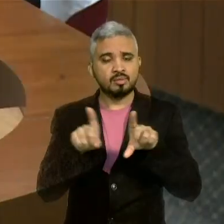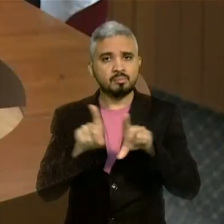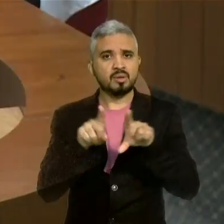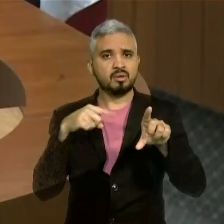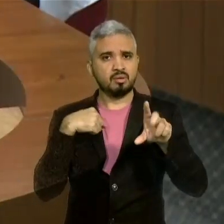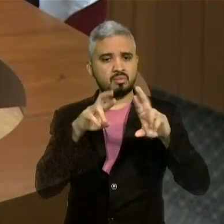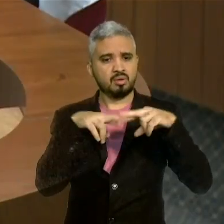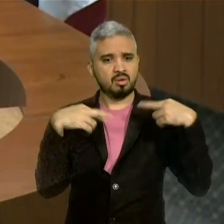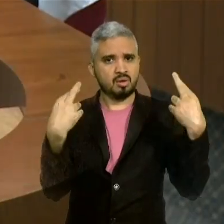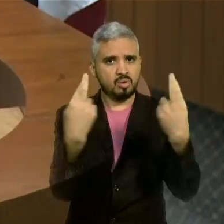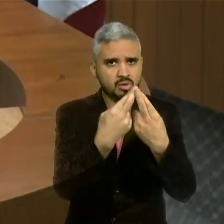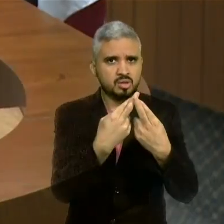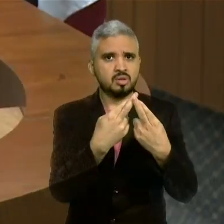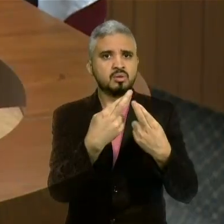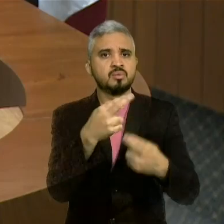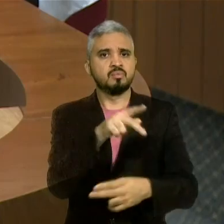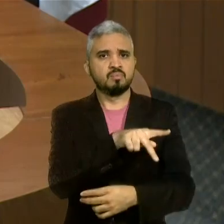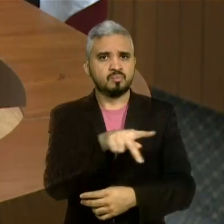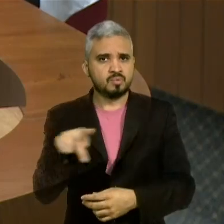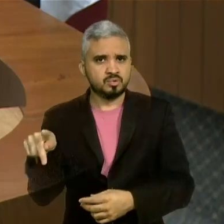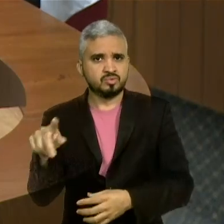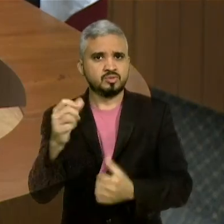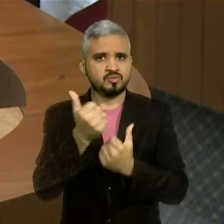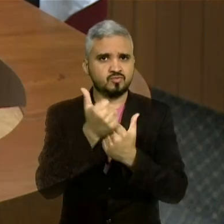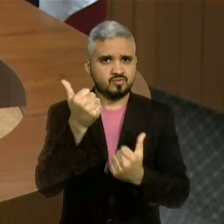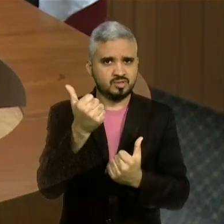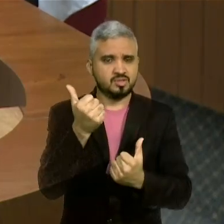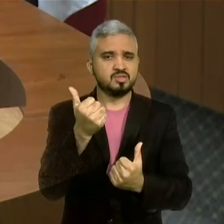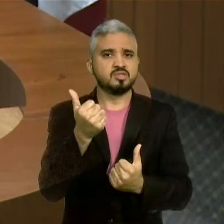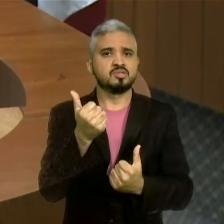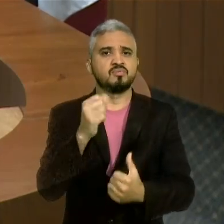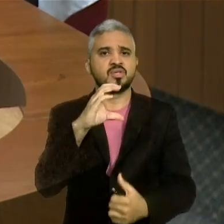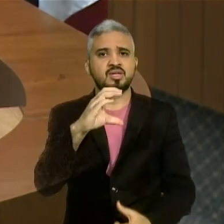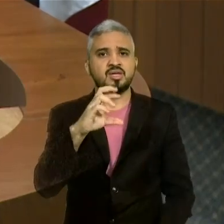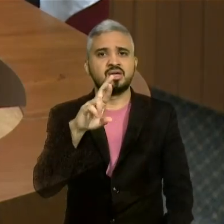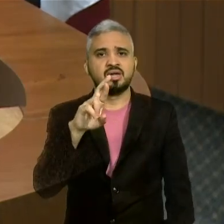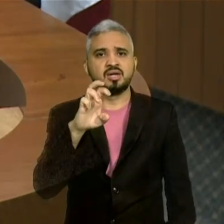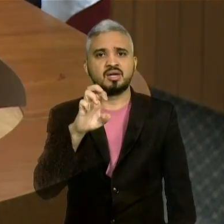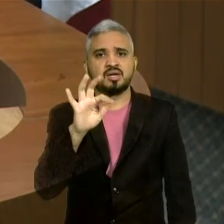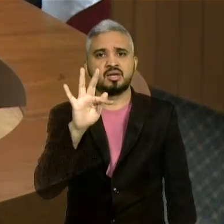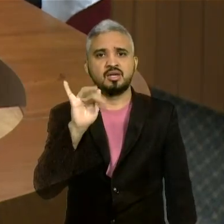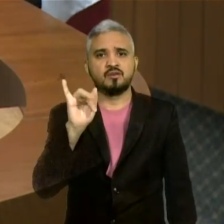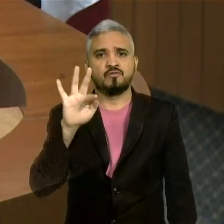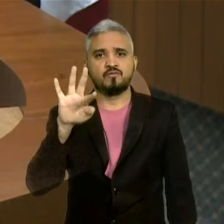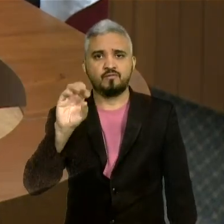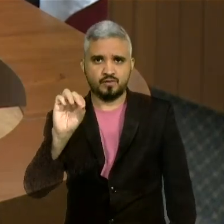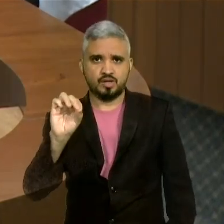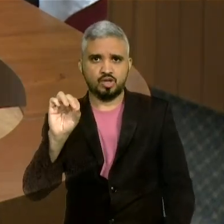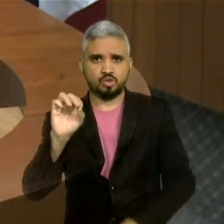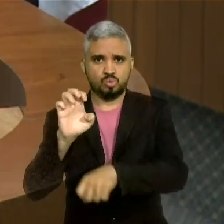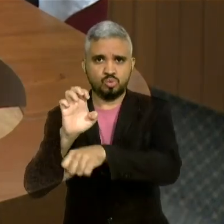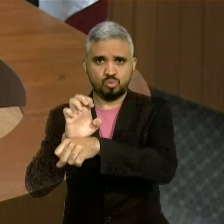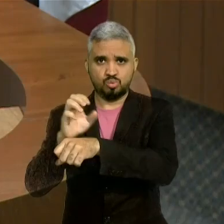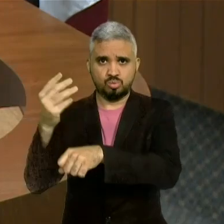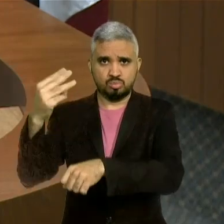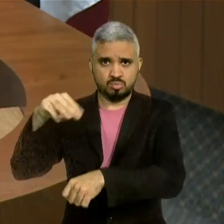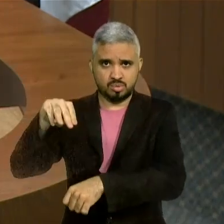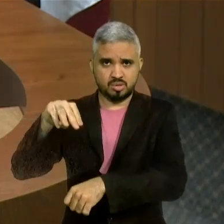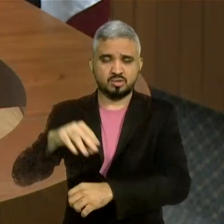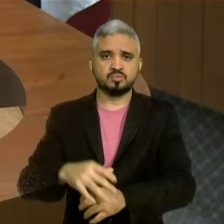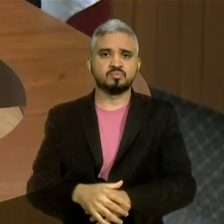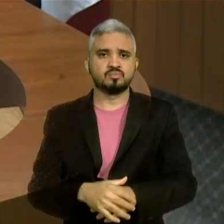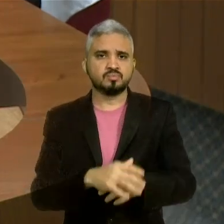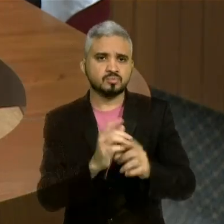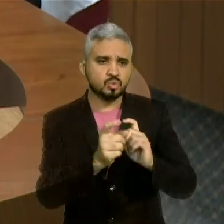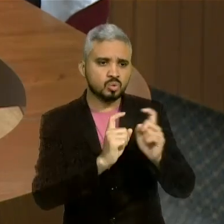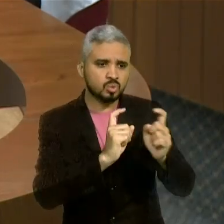presidente, vice-presidente do CREFITO Maranhão, para que a gente tivesse um